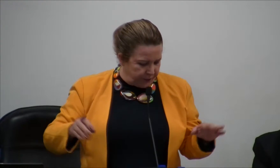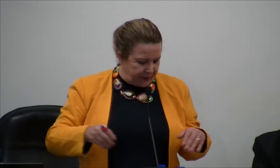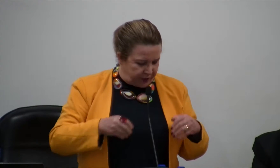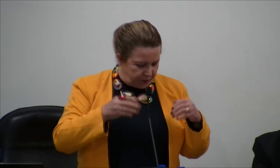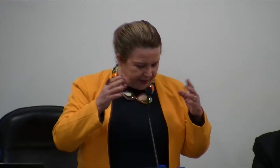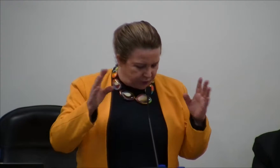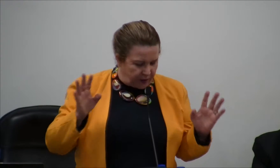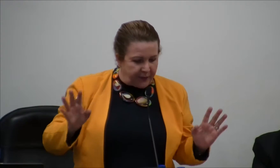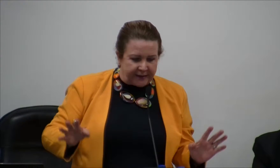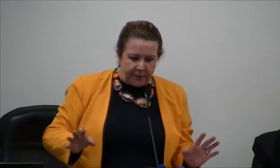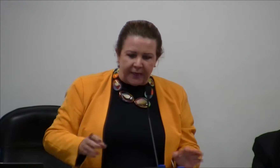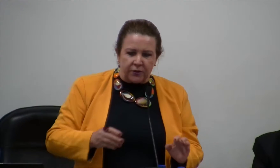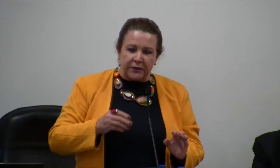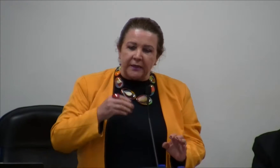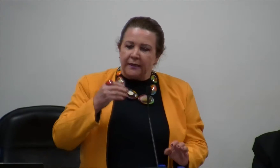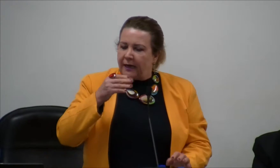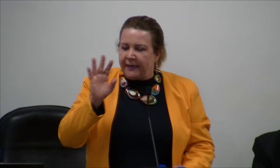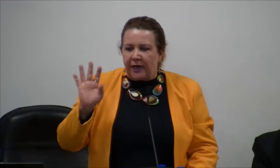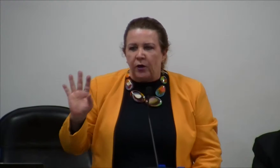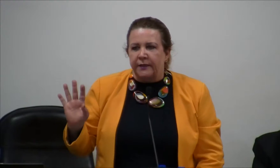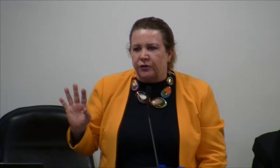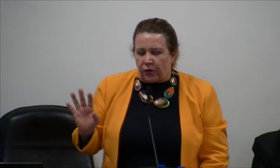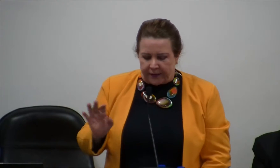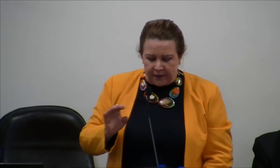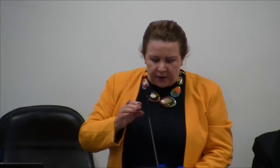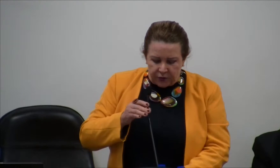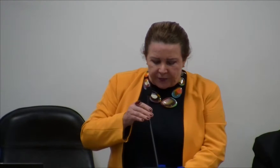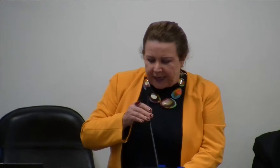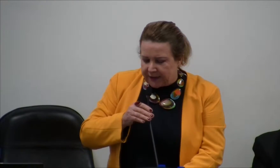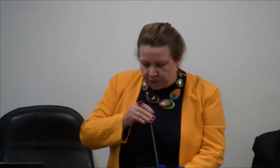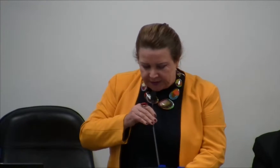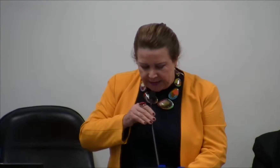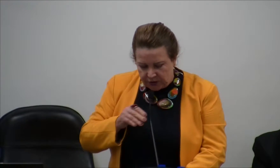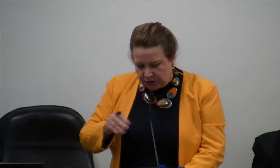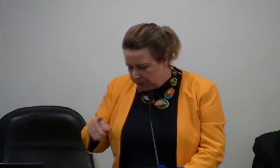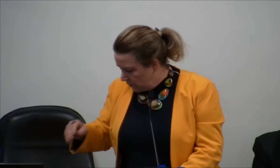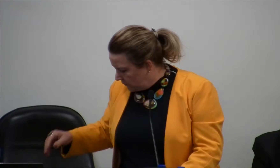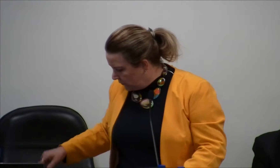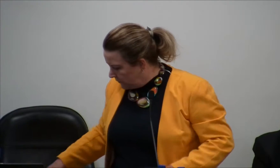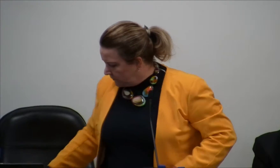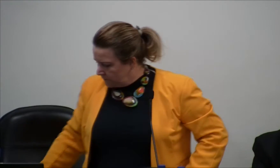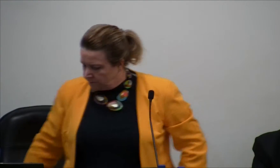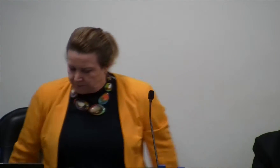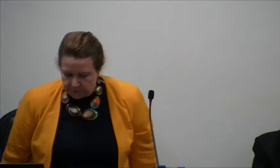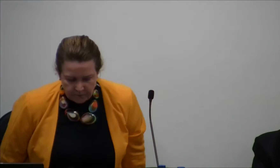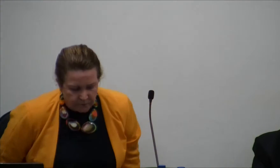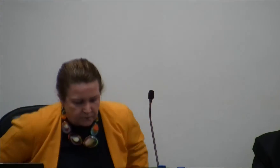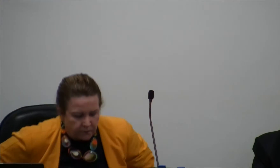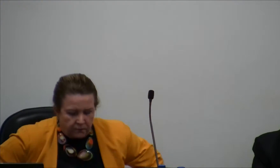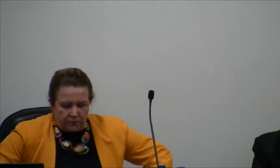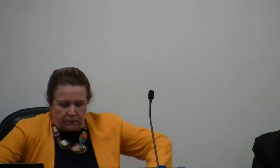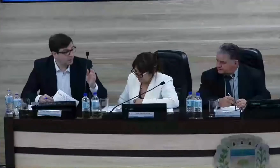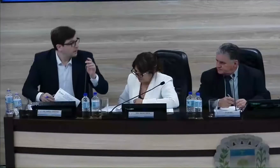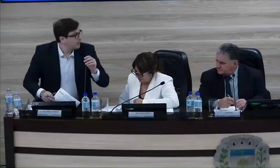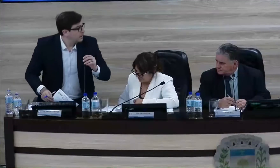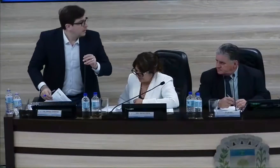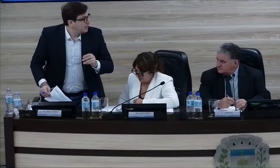rodoviária, de empreendimento, de apartamentos, aí é outra história. Muito obrigada, senhor presidente. Rafael Camargo.